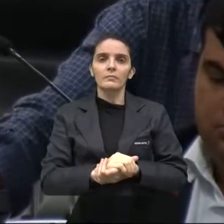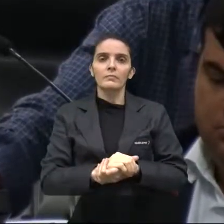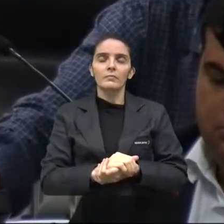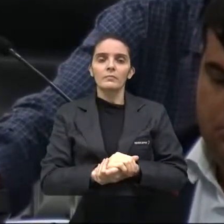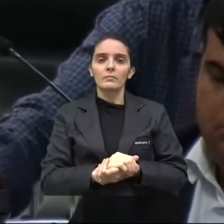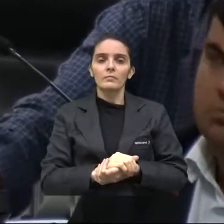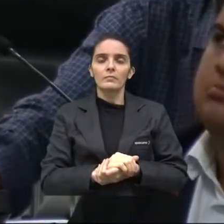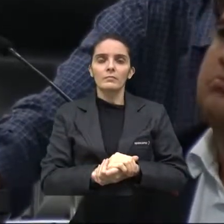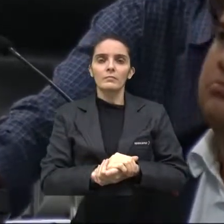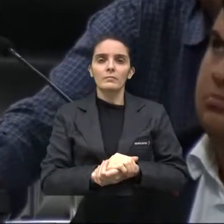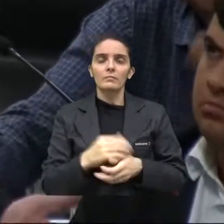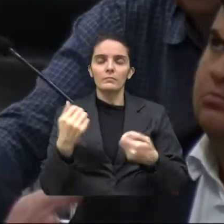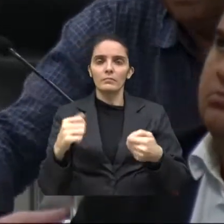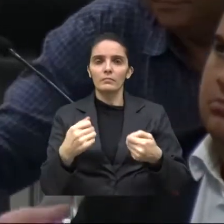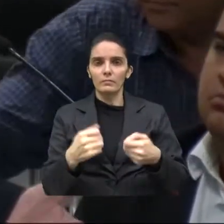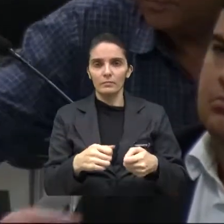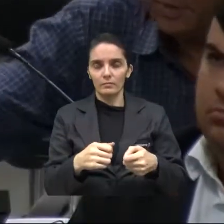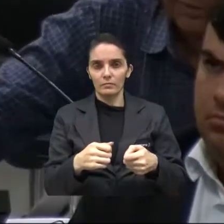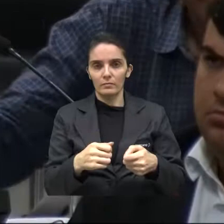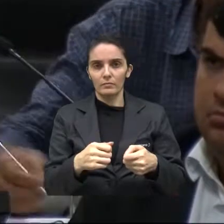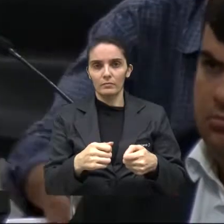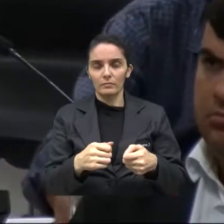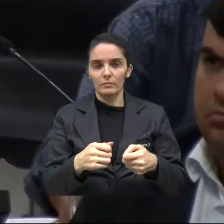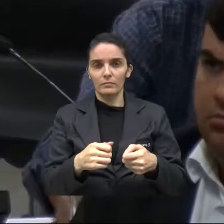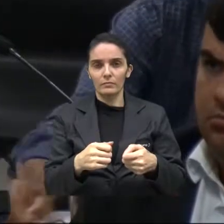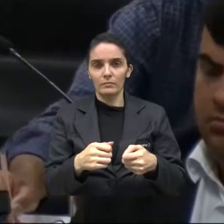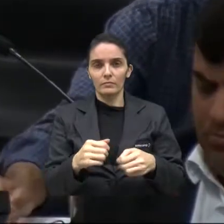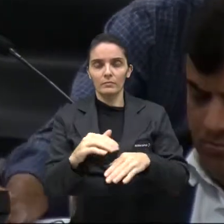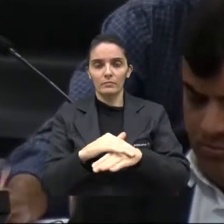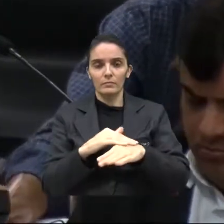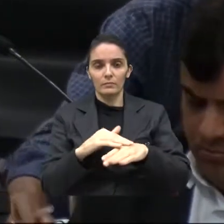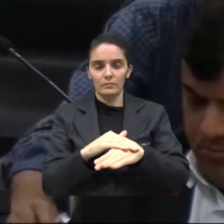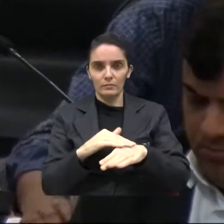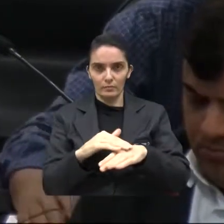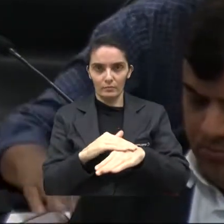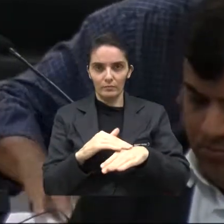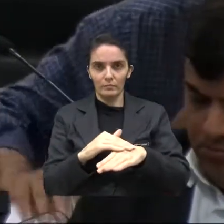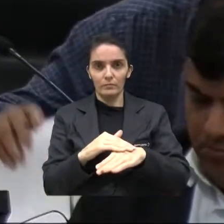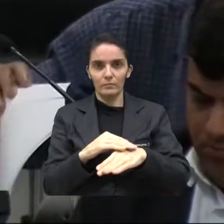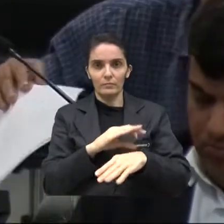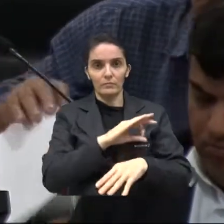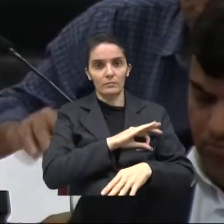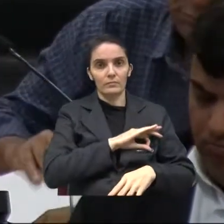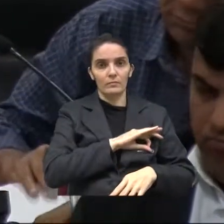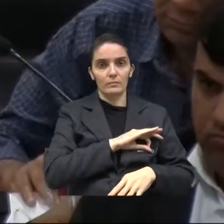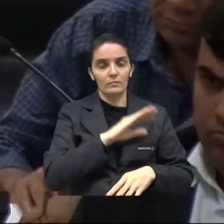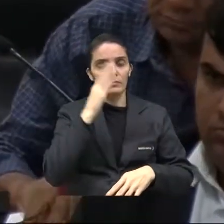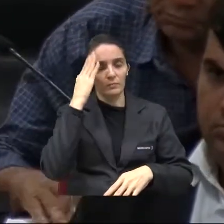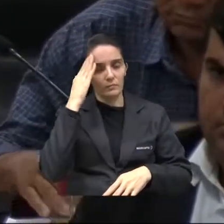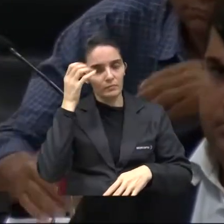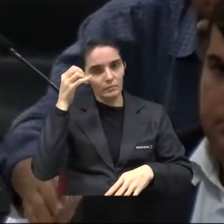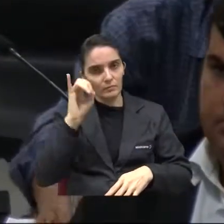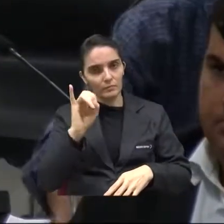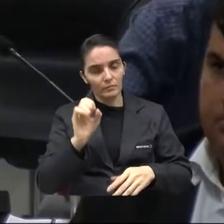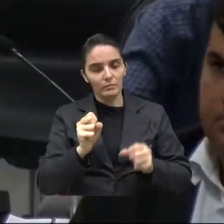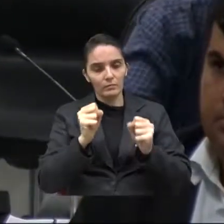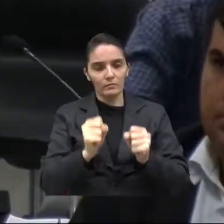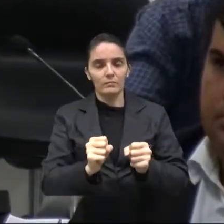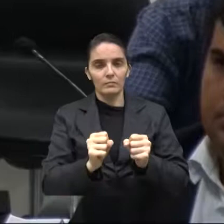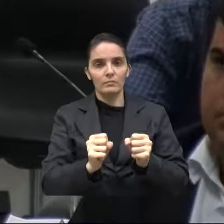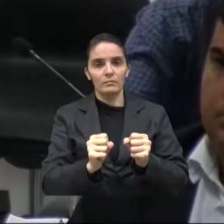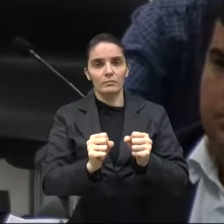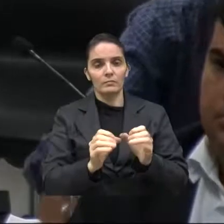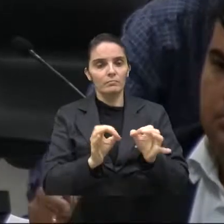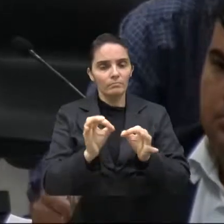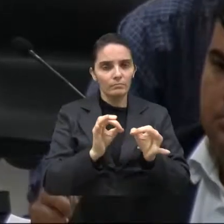eu acho que nós temos que, de repente, você conversar lá com o capitão, com a polícia, para ver se dá para ver uma mudança. O que pode ser feito para que